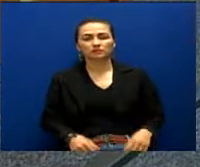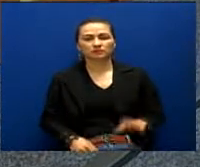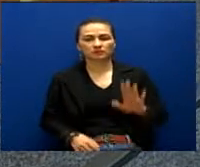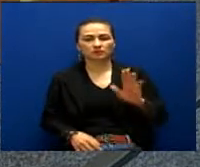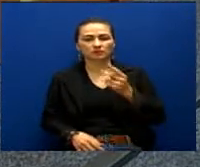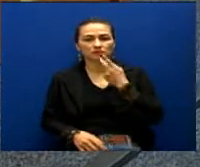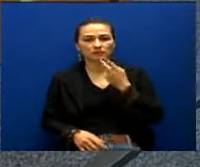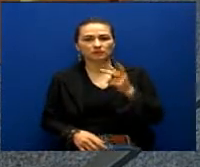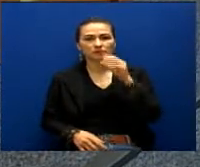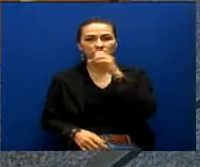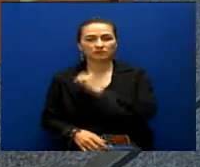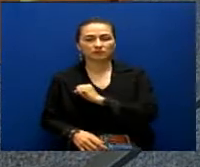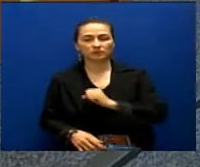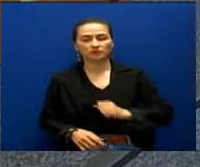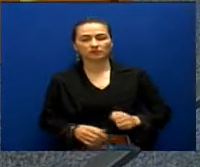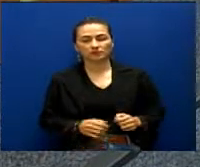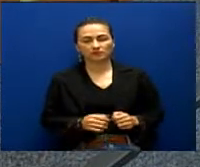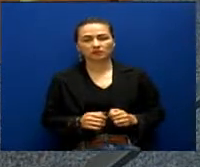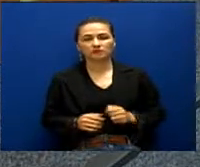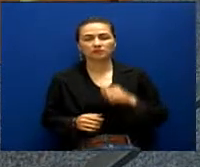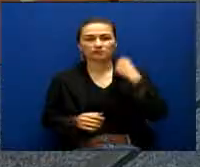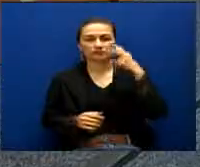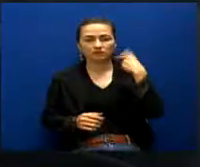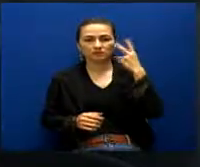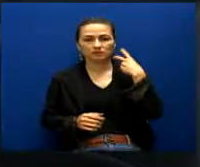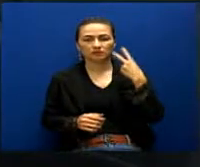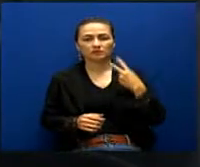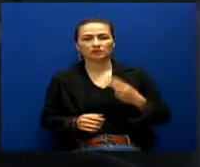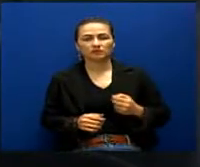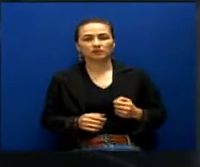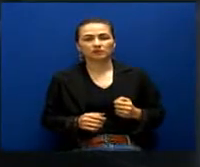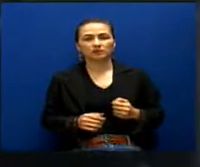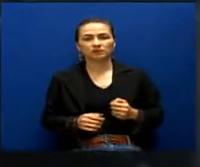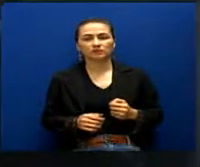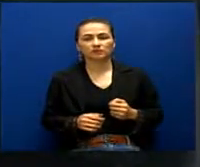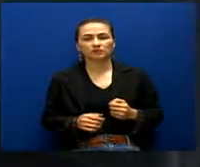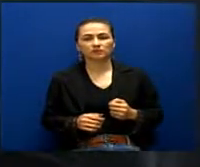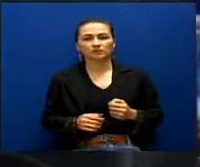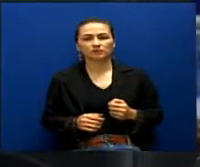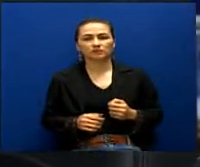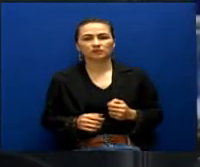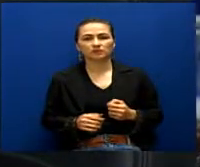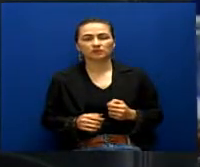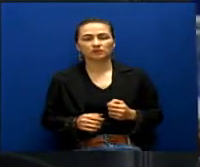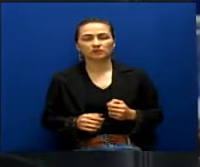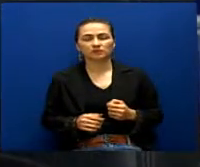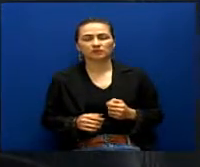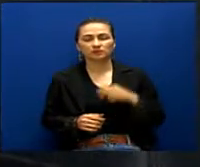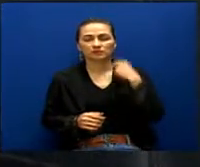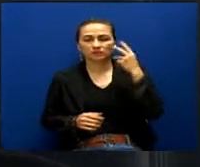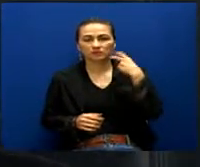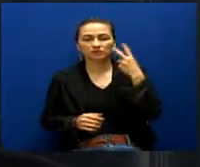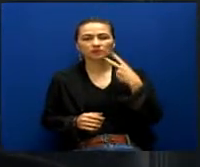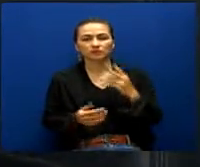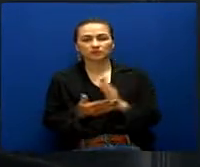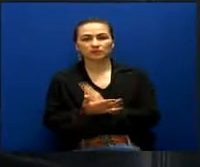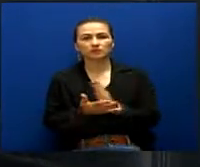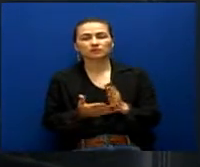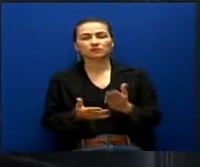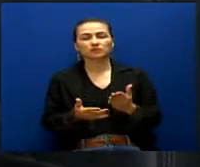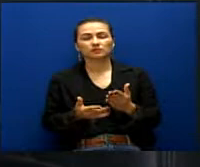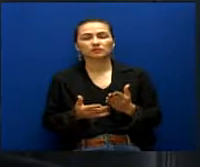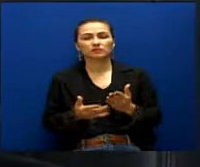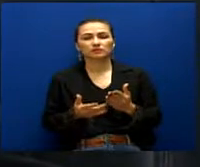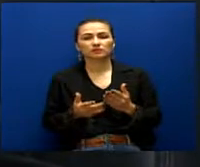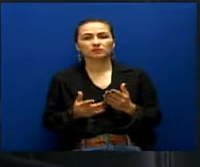Só fazer uma colocação, tem muitos vereadores, presidente Manga, que tiveram, assim, por algum apontamento